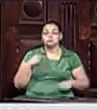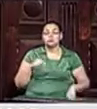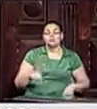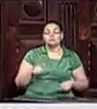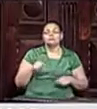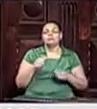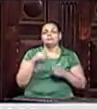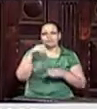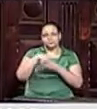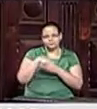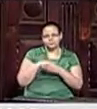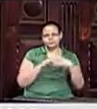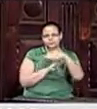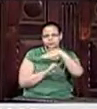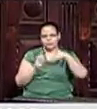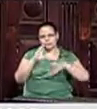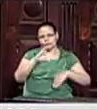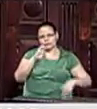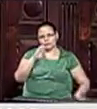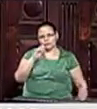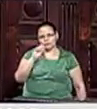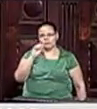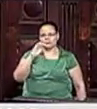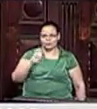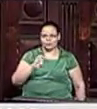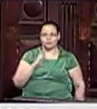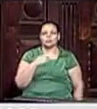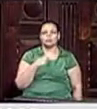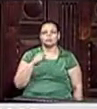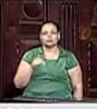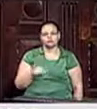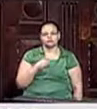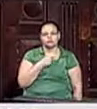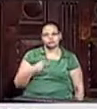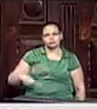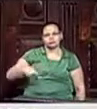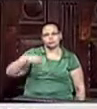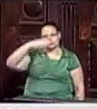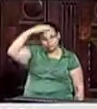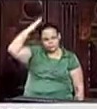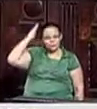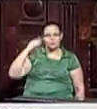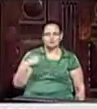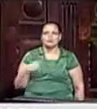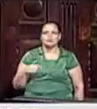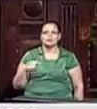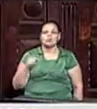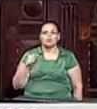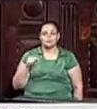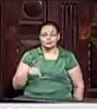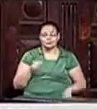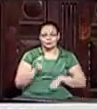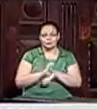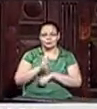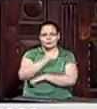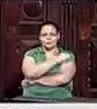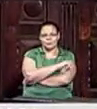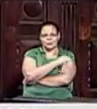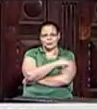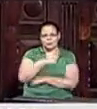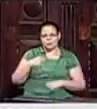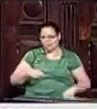SEDAI foi o pé do Temer no pescoço do governo do estado do Rio de Janeiro,